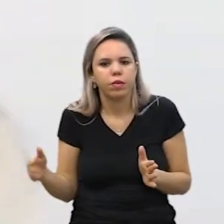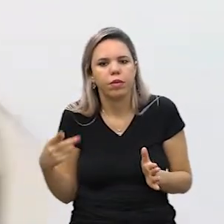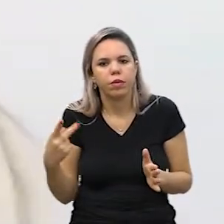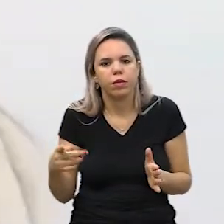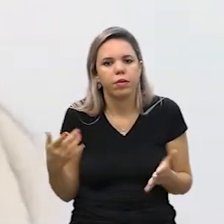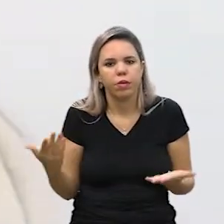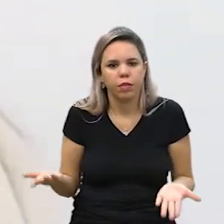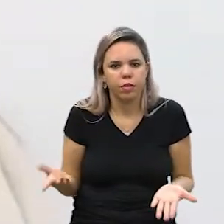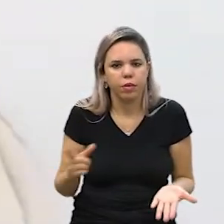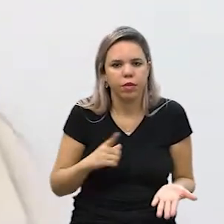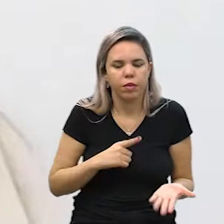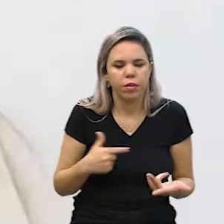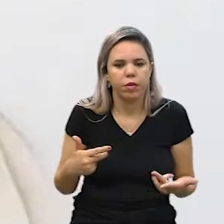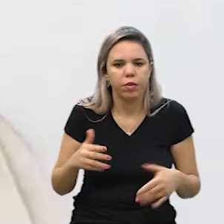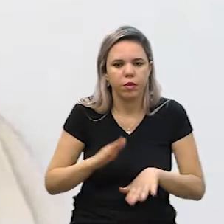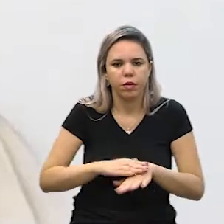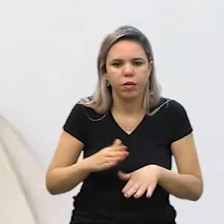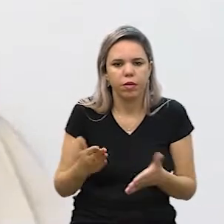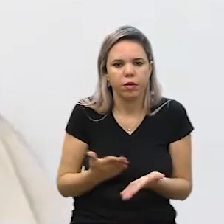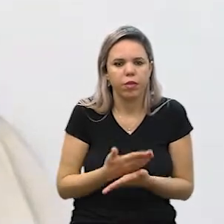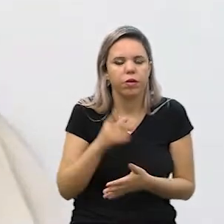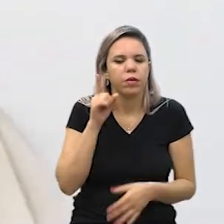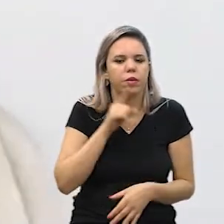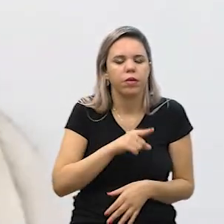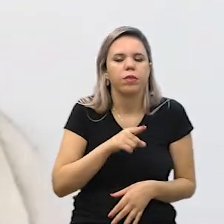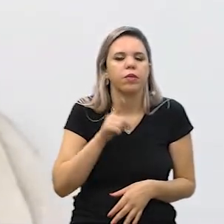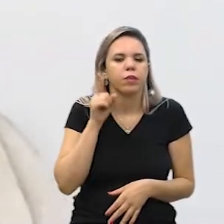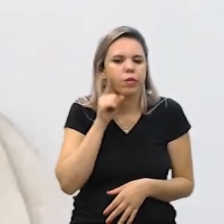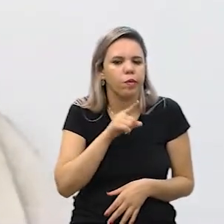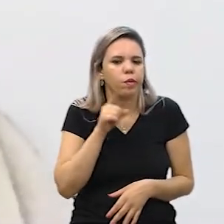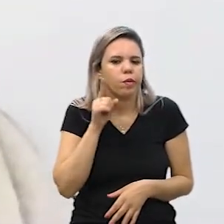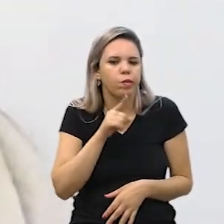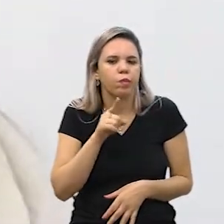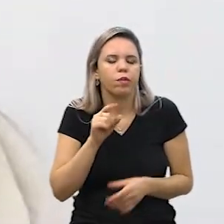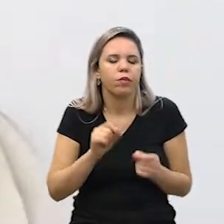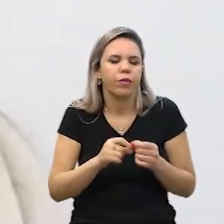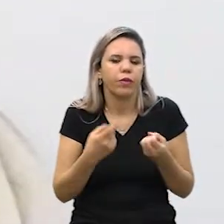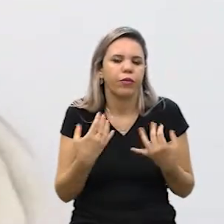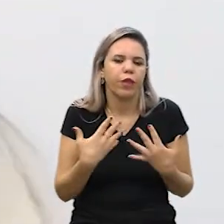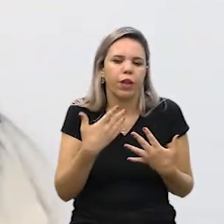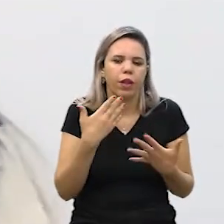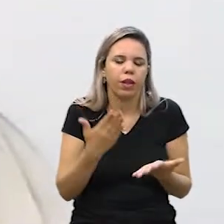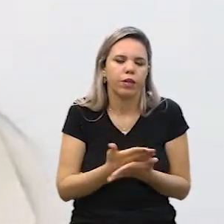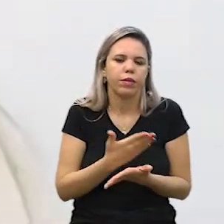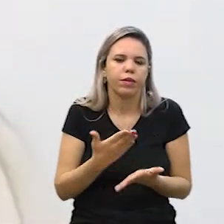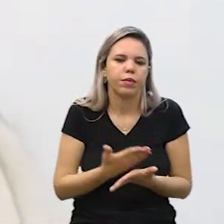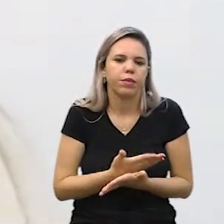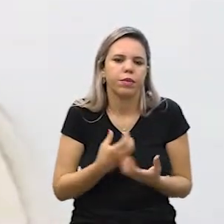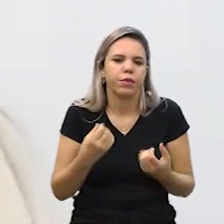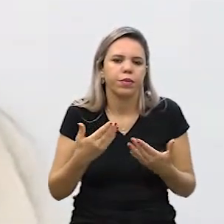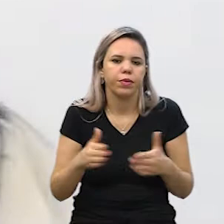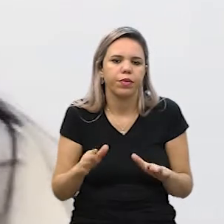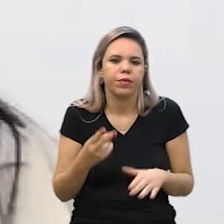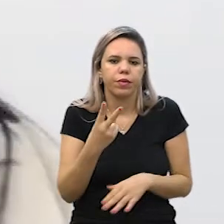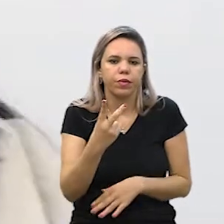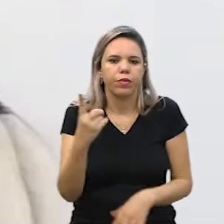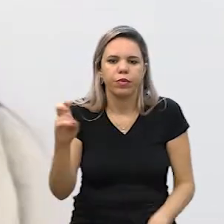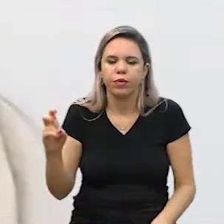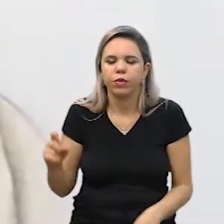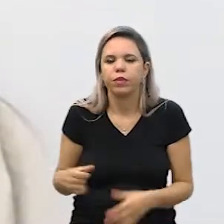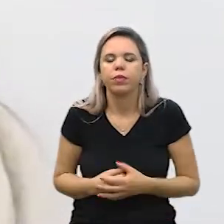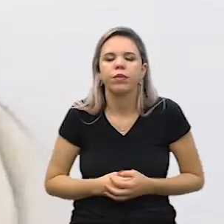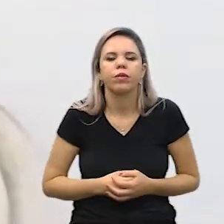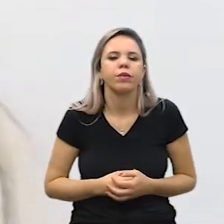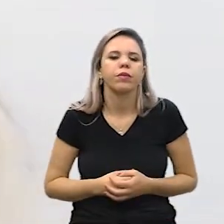dela, né? Existem alguns autores americanos que falam, tem um livro que foi lançado em 2015 que